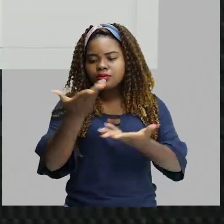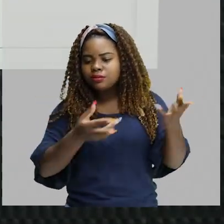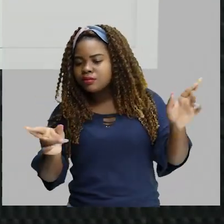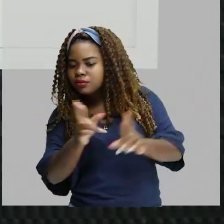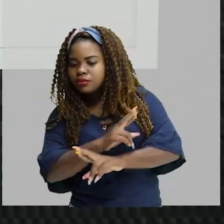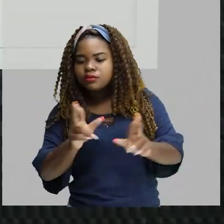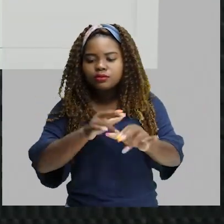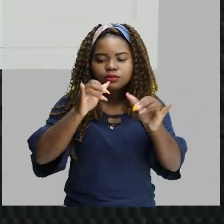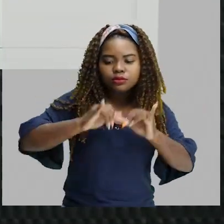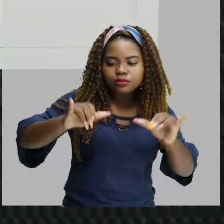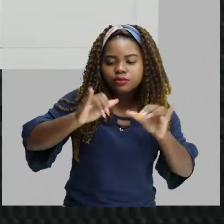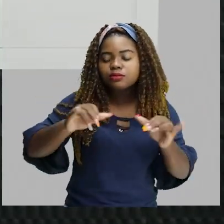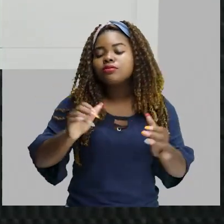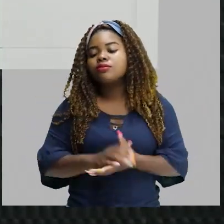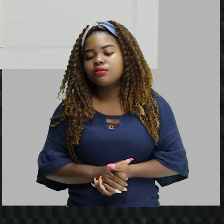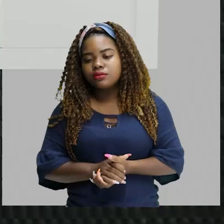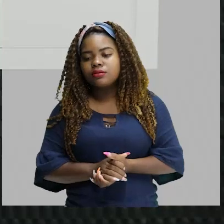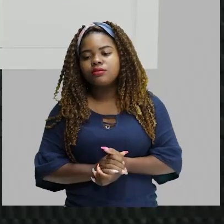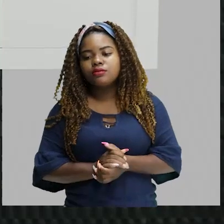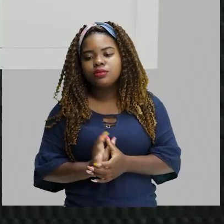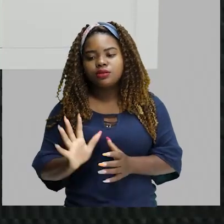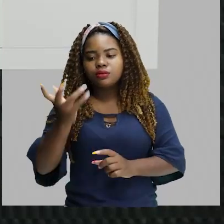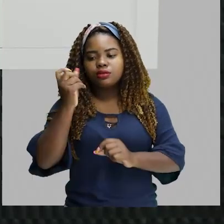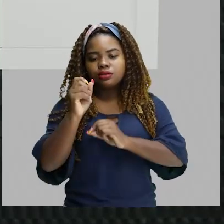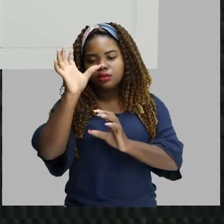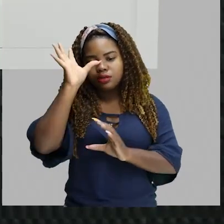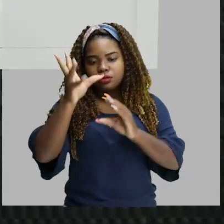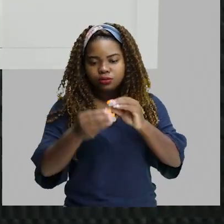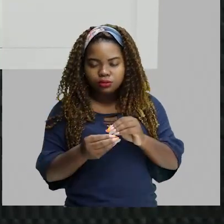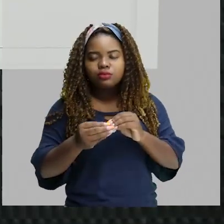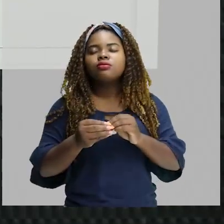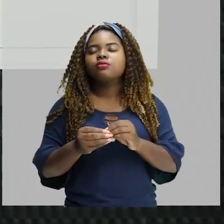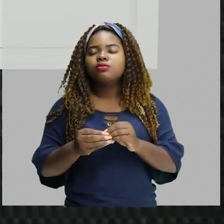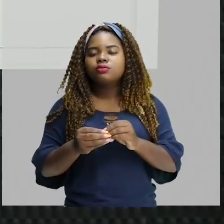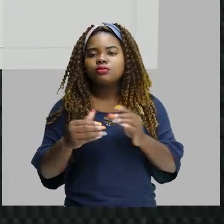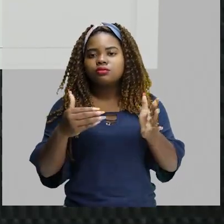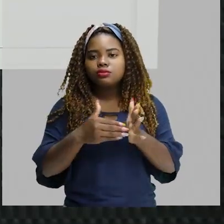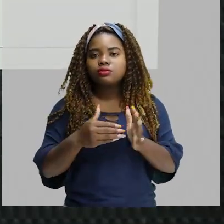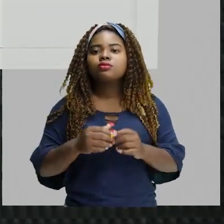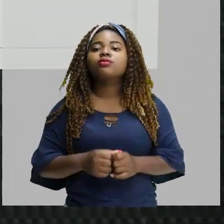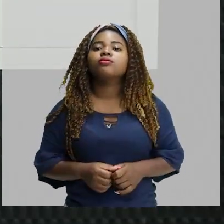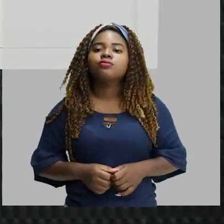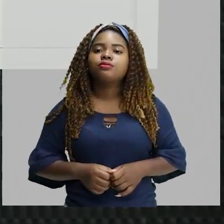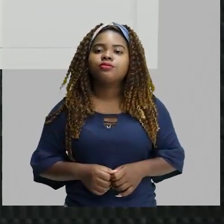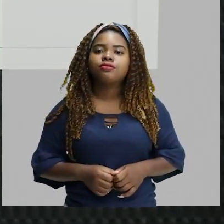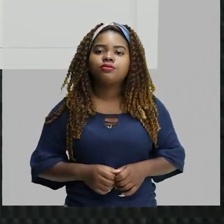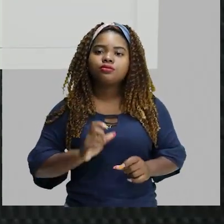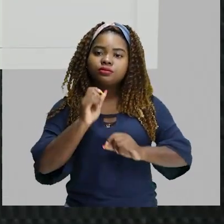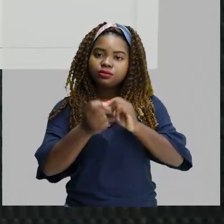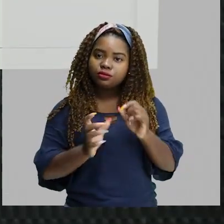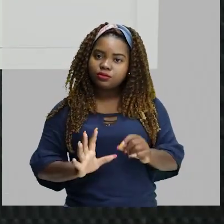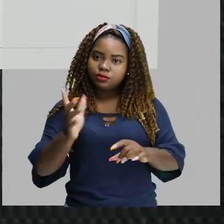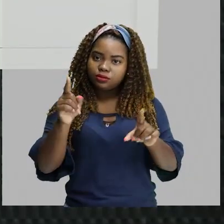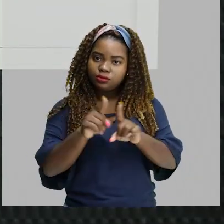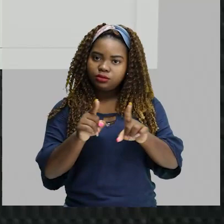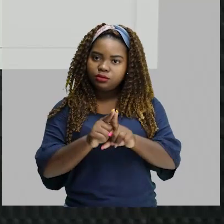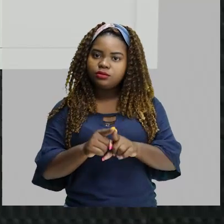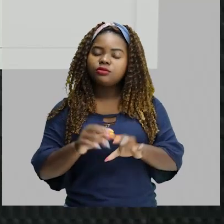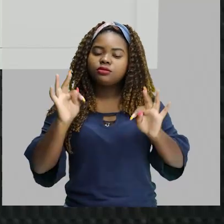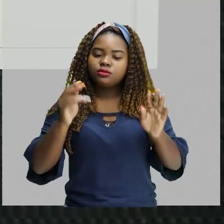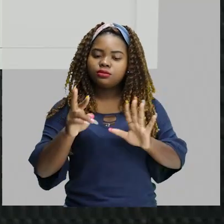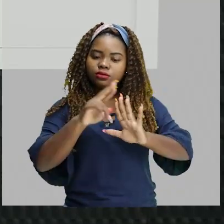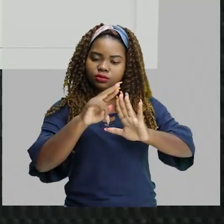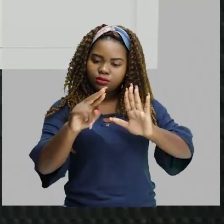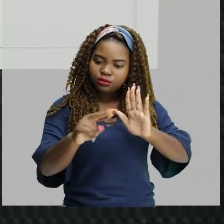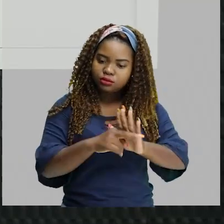entrelace entre essas premissas para que eu possa gerar, portanto, uma conclusão. E aqui eu mantenho, claro, obviamente, todas as